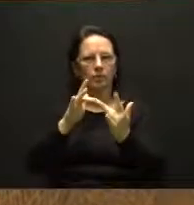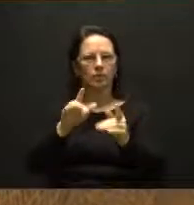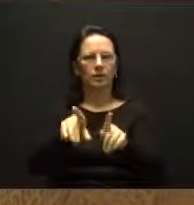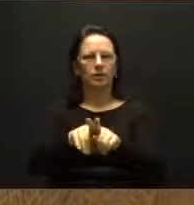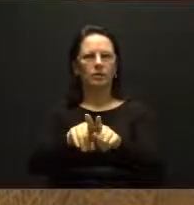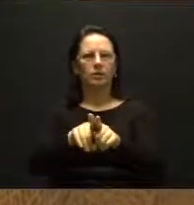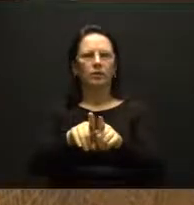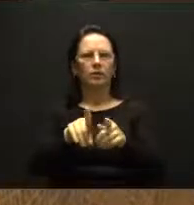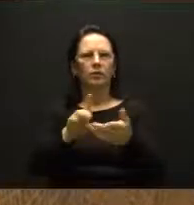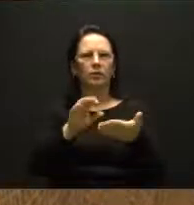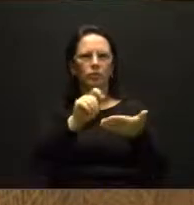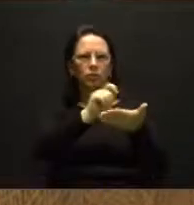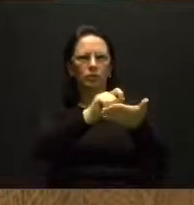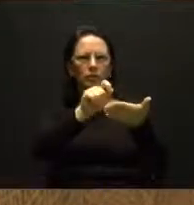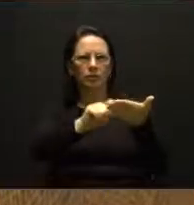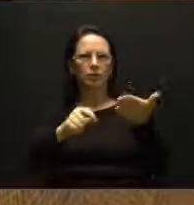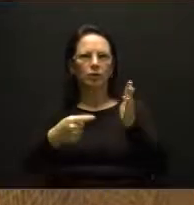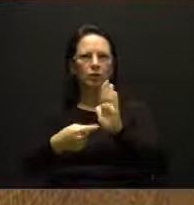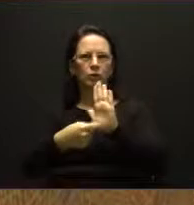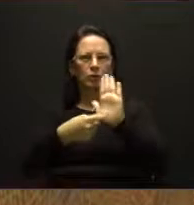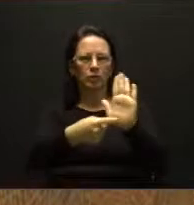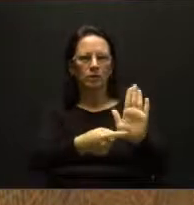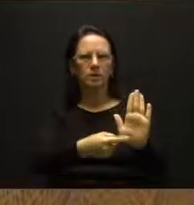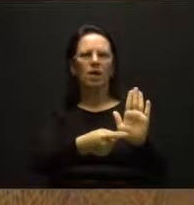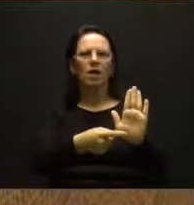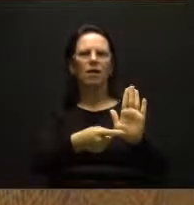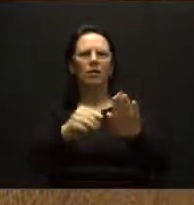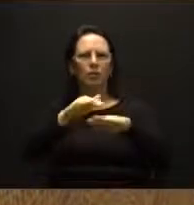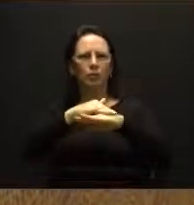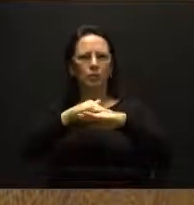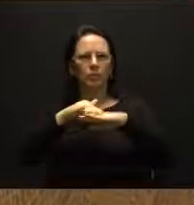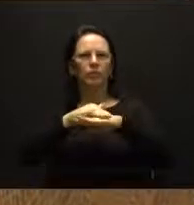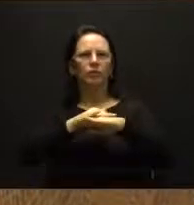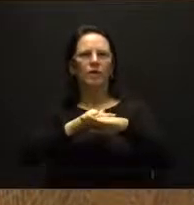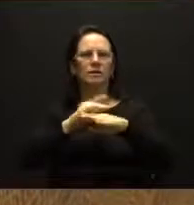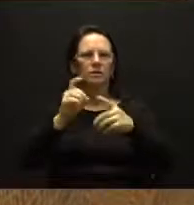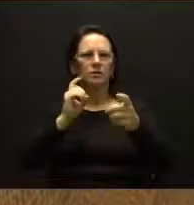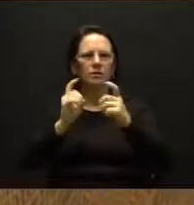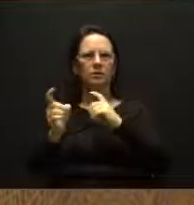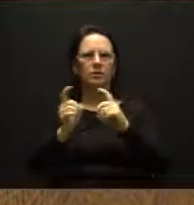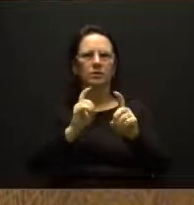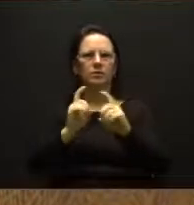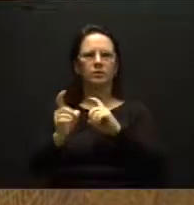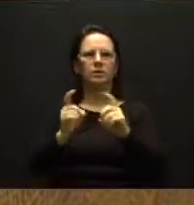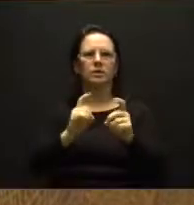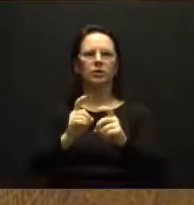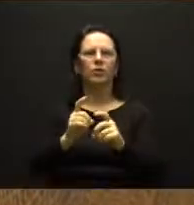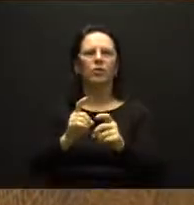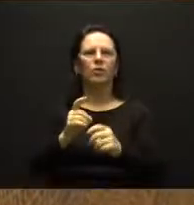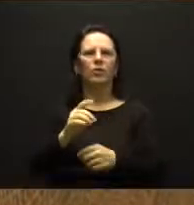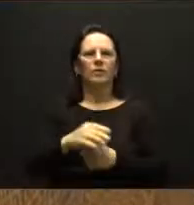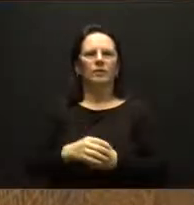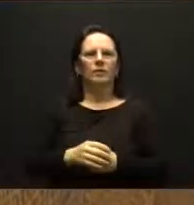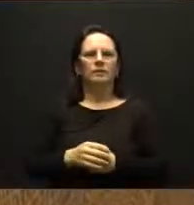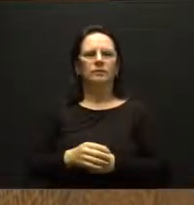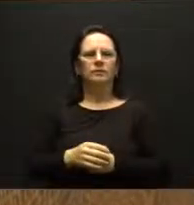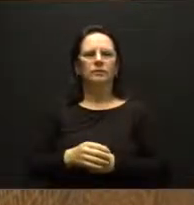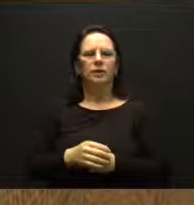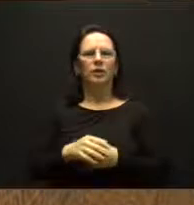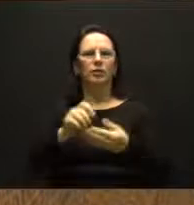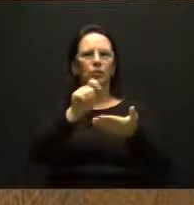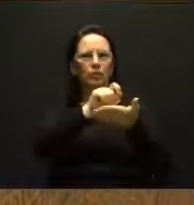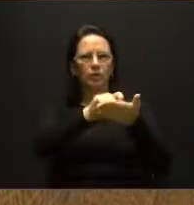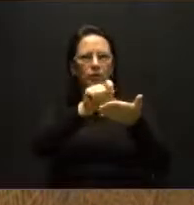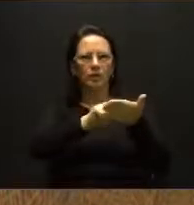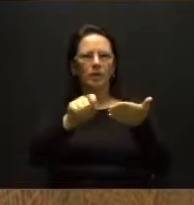apresentadas diante dos debates acerca dos objetivos da comissão foi deliberado em agendar uma reunião